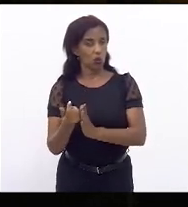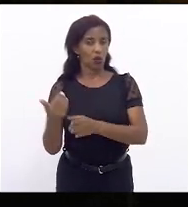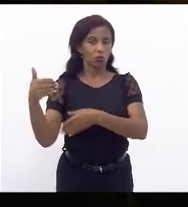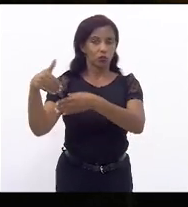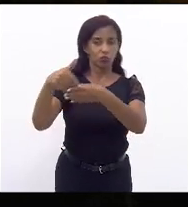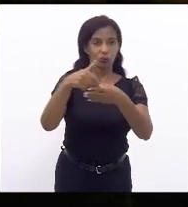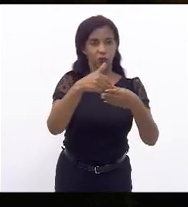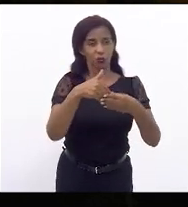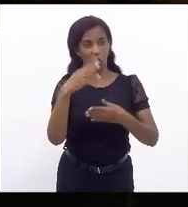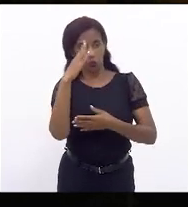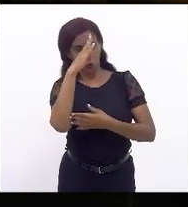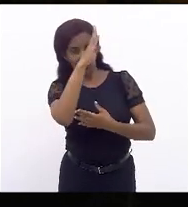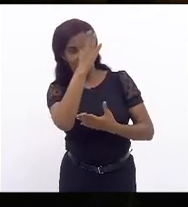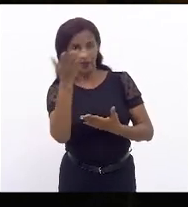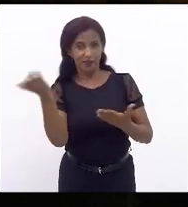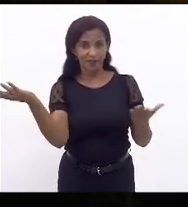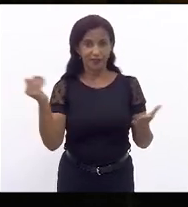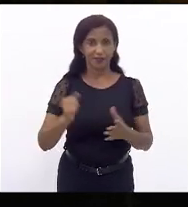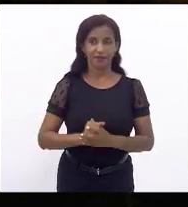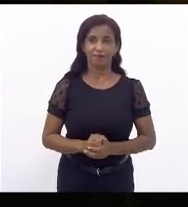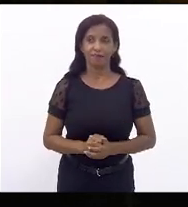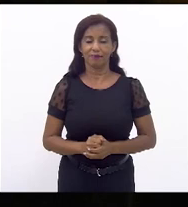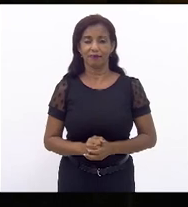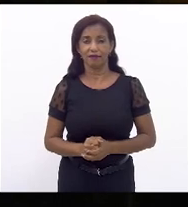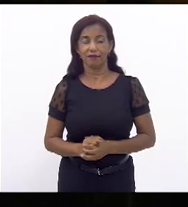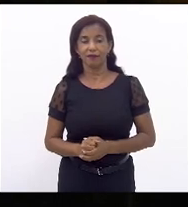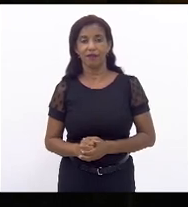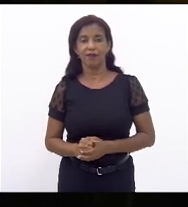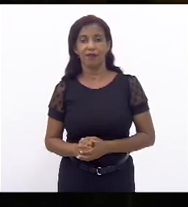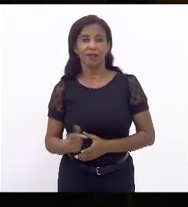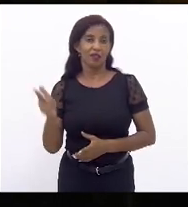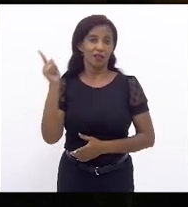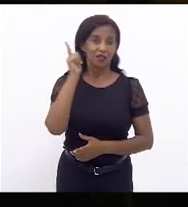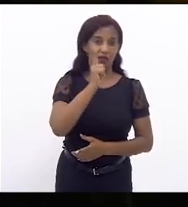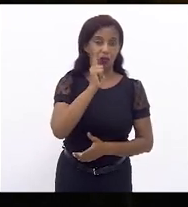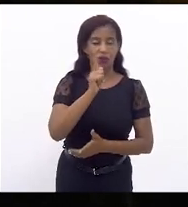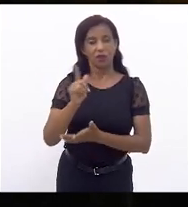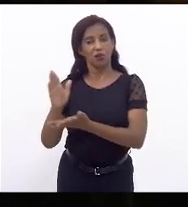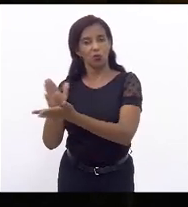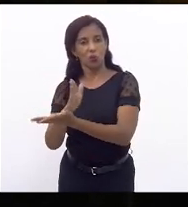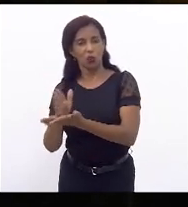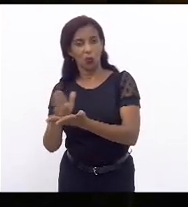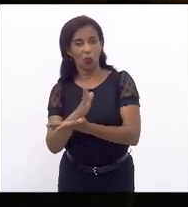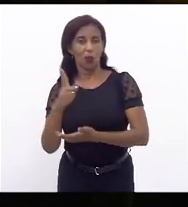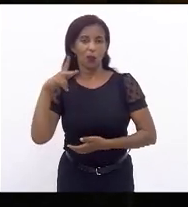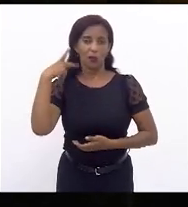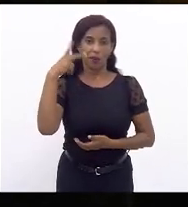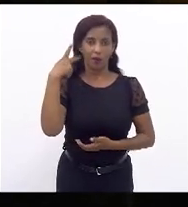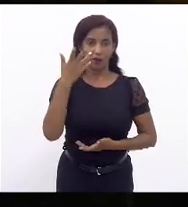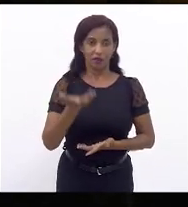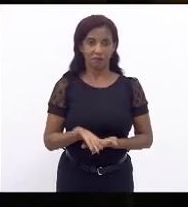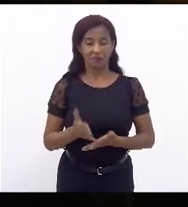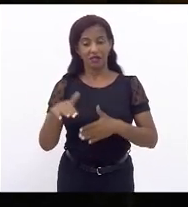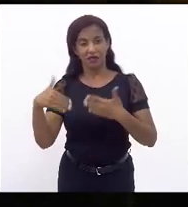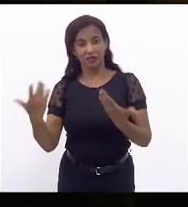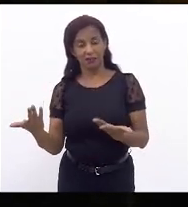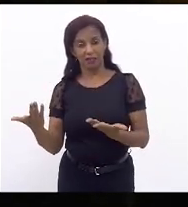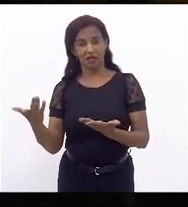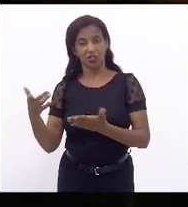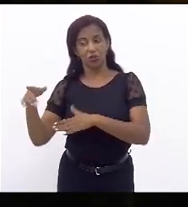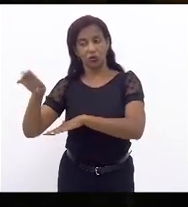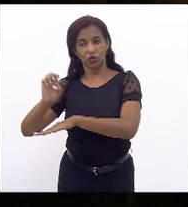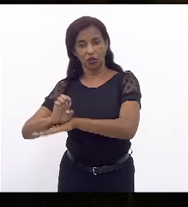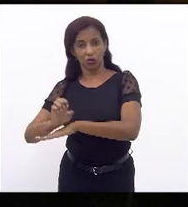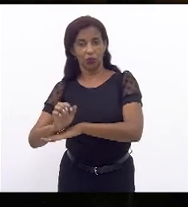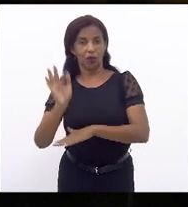eleitorado bolsonarista, ele está lucrando com alguns parlamentares, seja na esfera